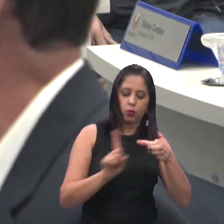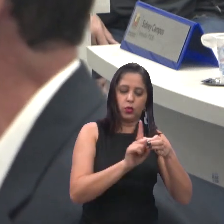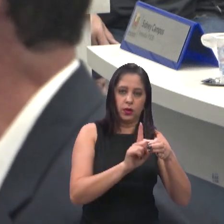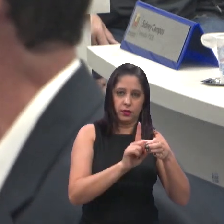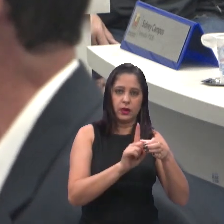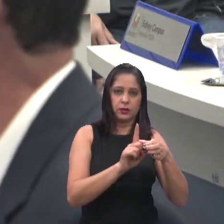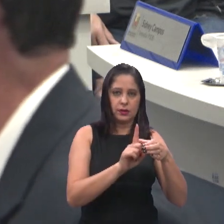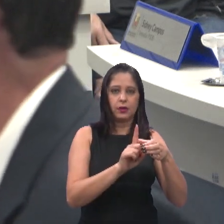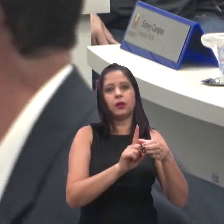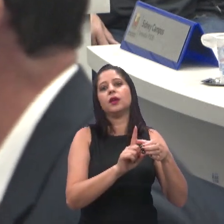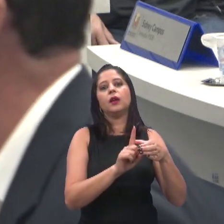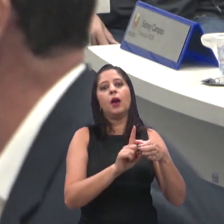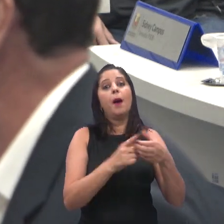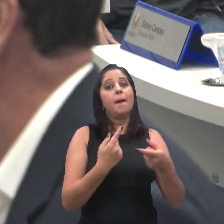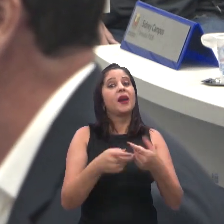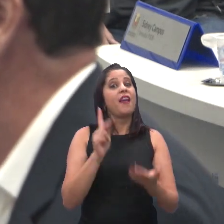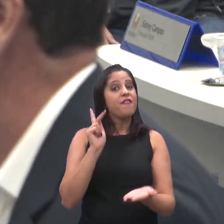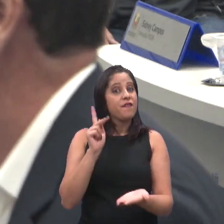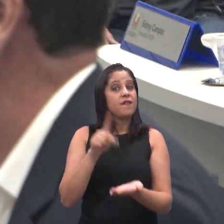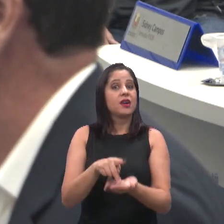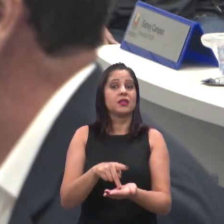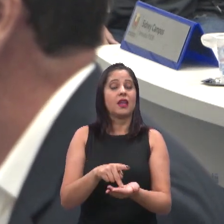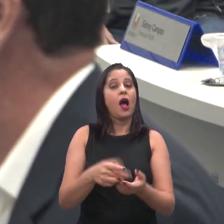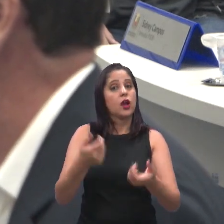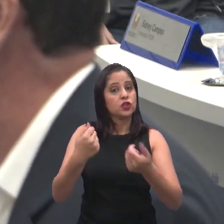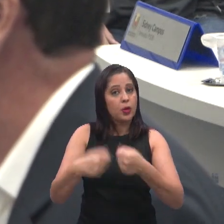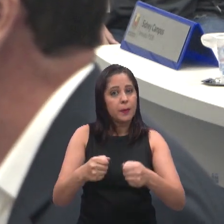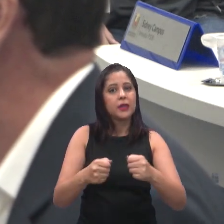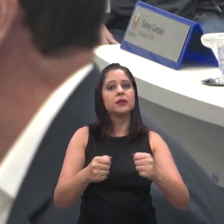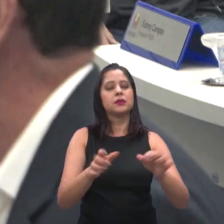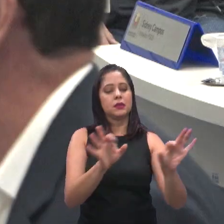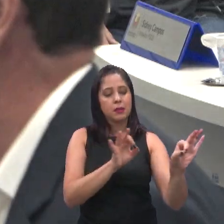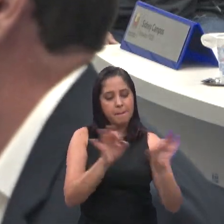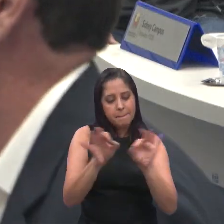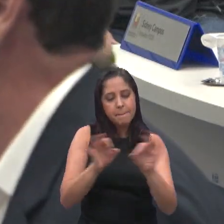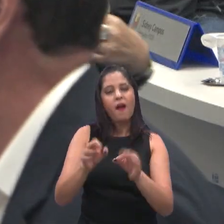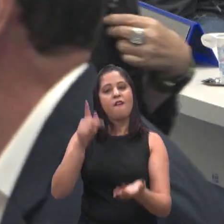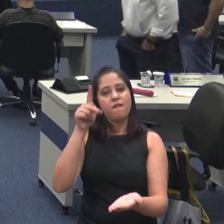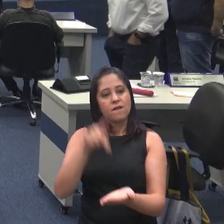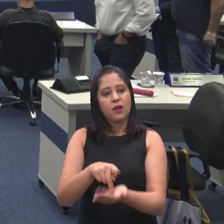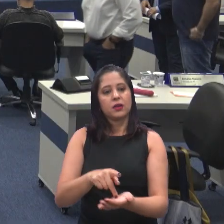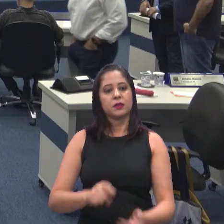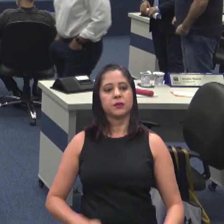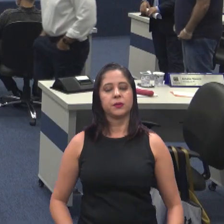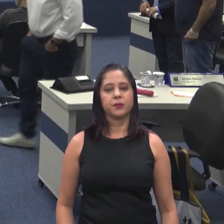para que a gente, de fato, regularize de verdade.